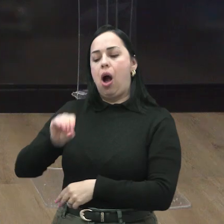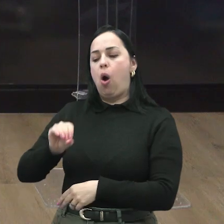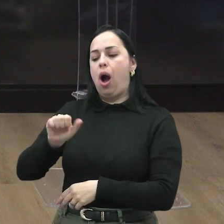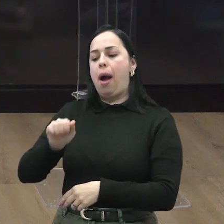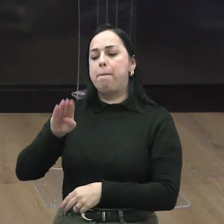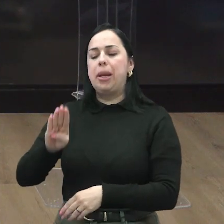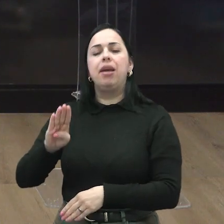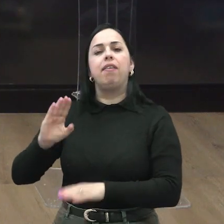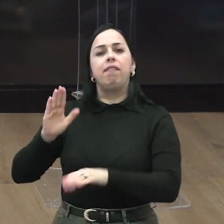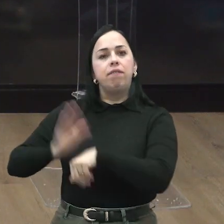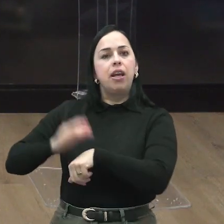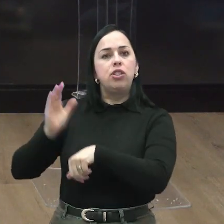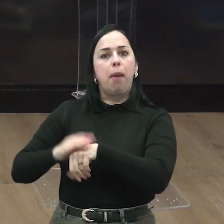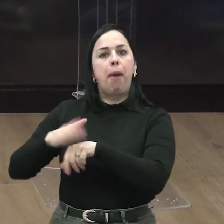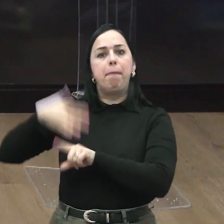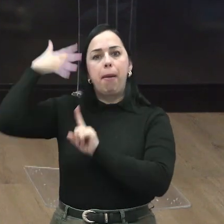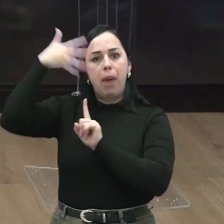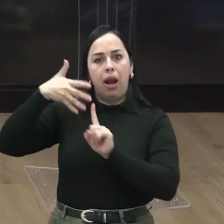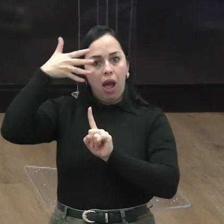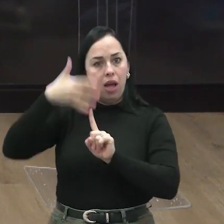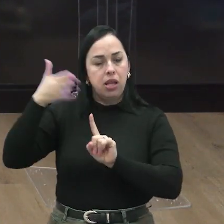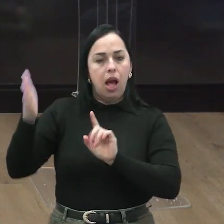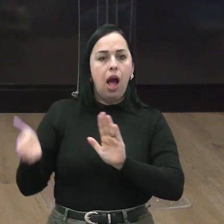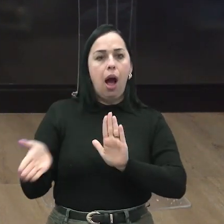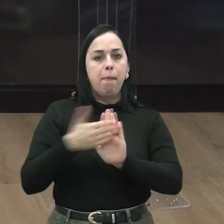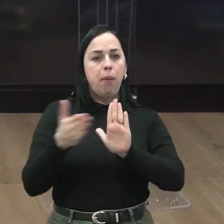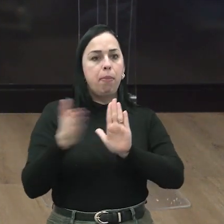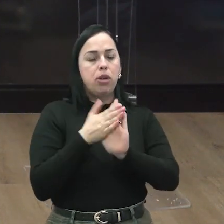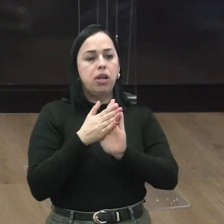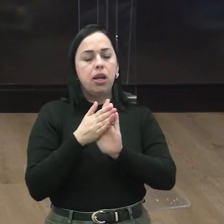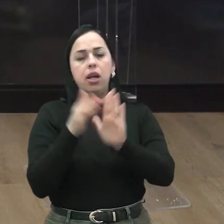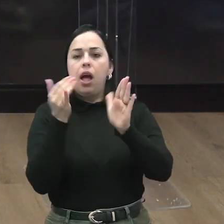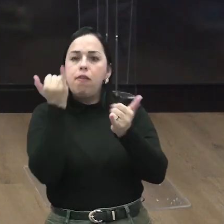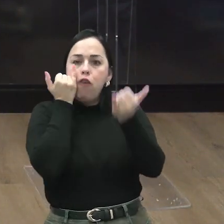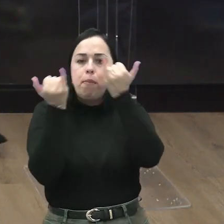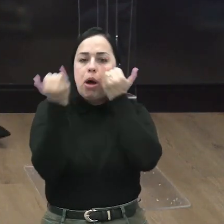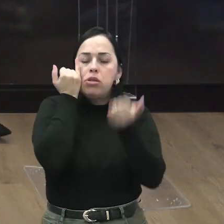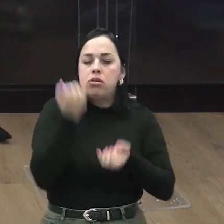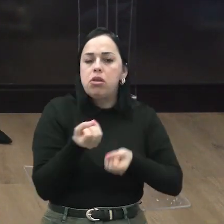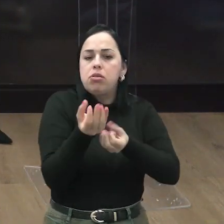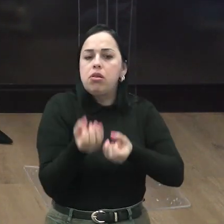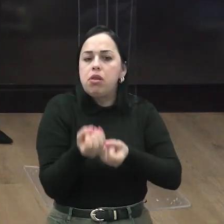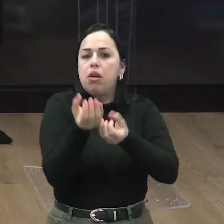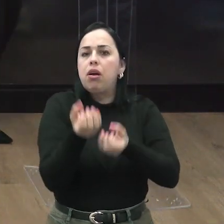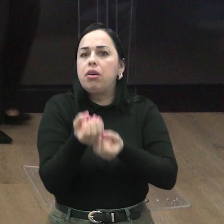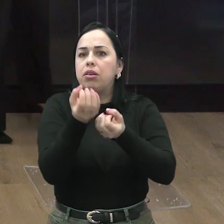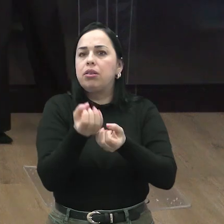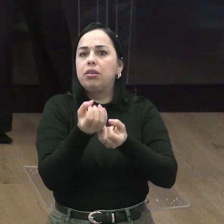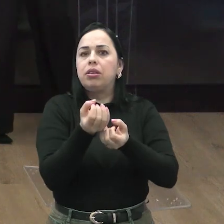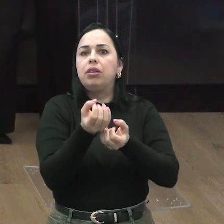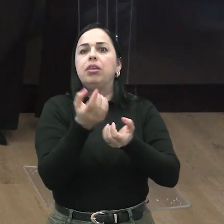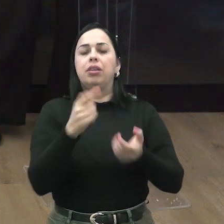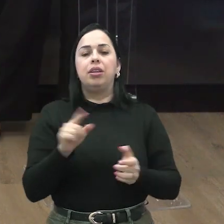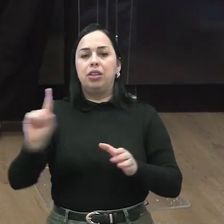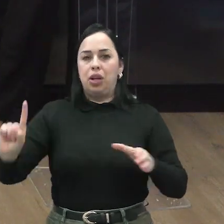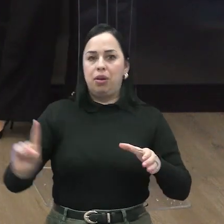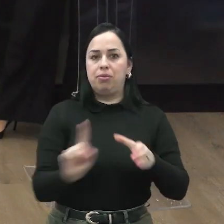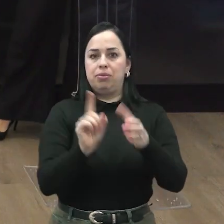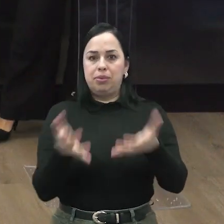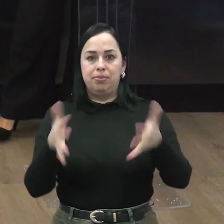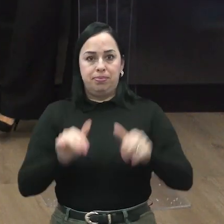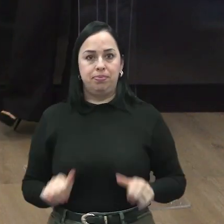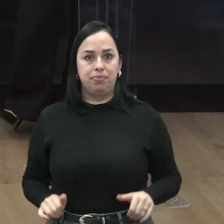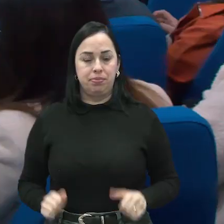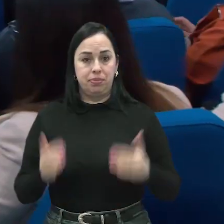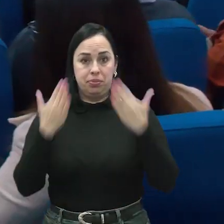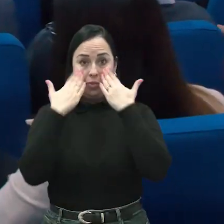OAB de São José dos Campos. A proposta é divulgar informações que colaborem com o processo de